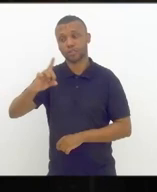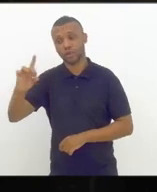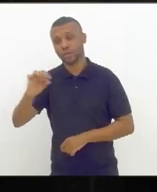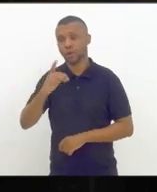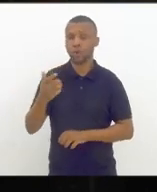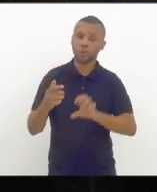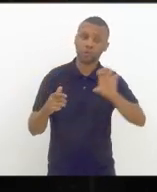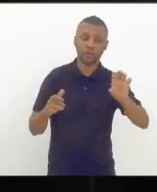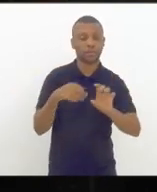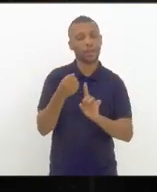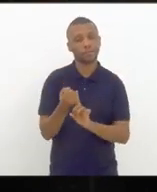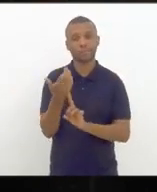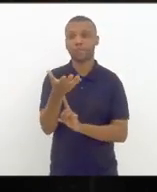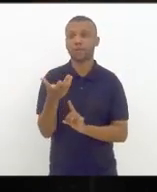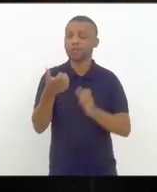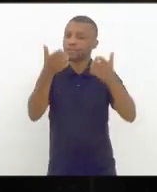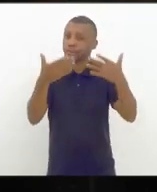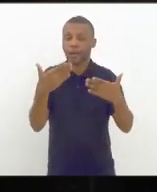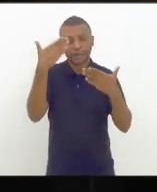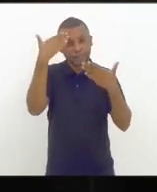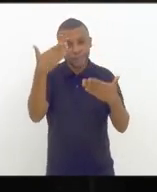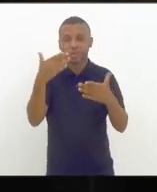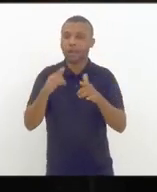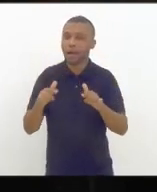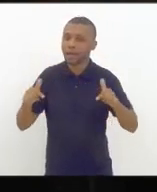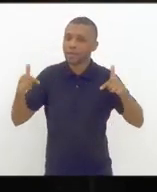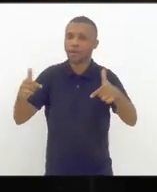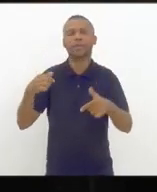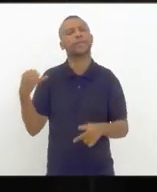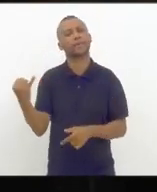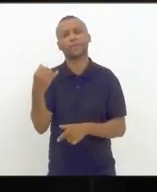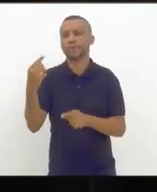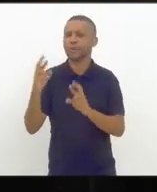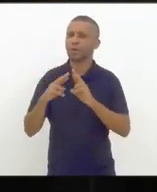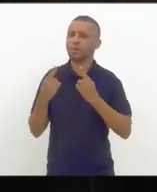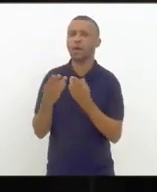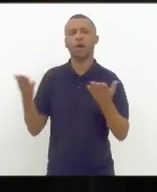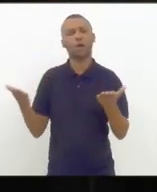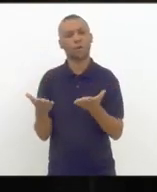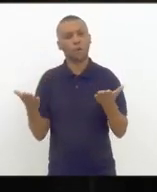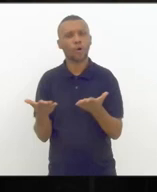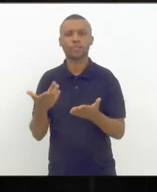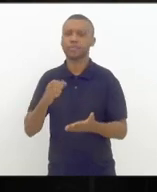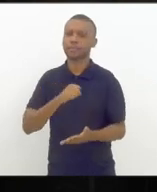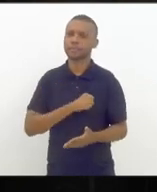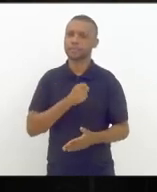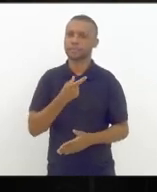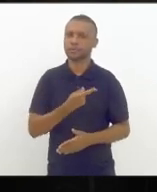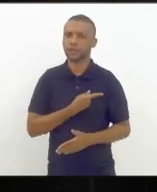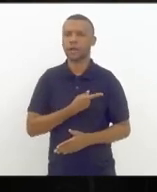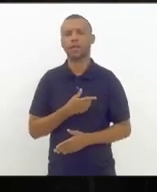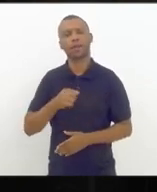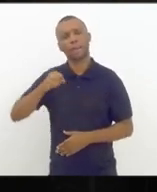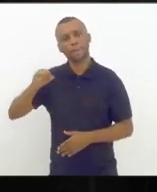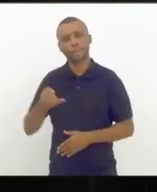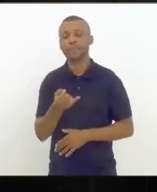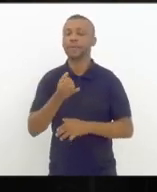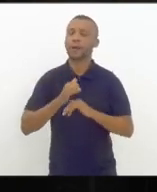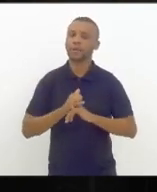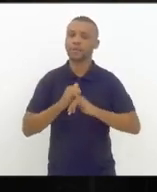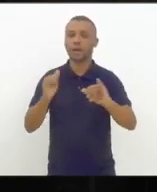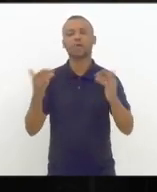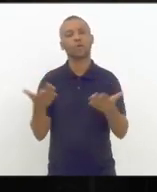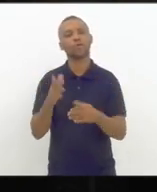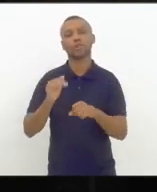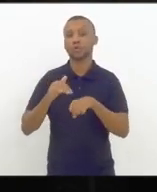era a manifestação que queria fazer hoje E agradecendo a iniciativa dessa importante reunião que foi feita hoje em São Gonçalo e tá para anunciar que